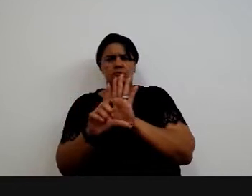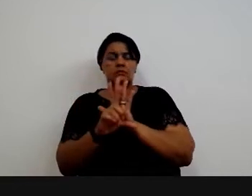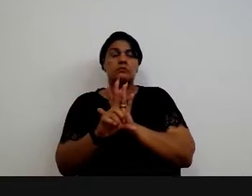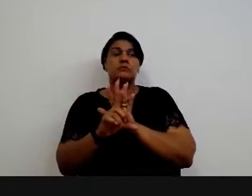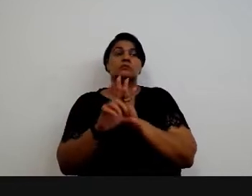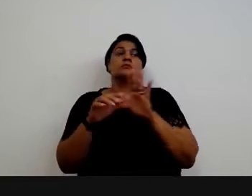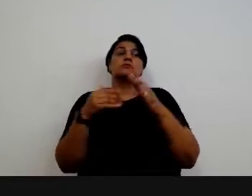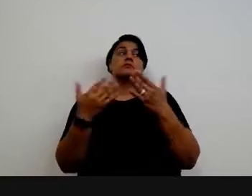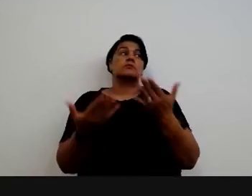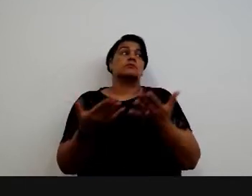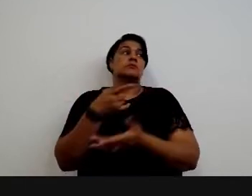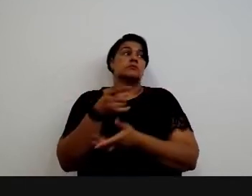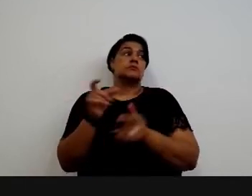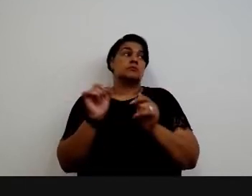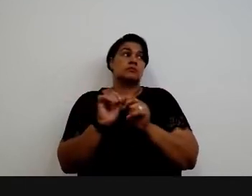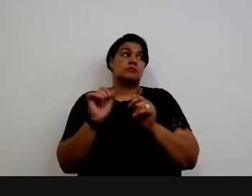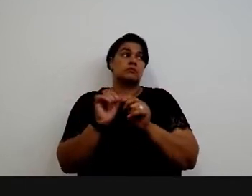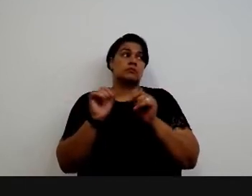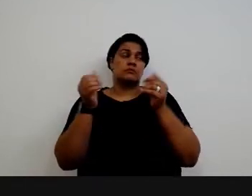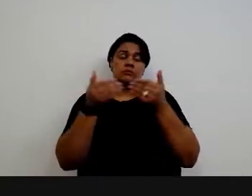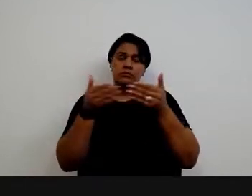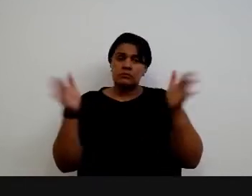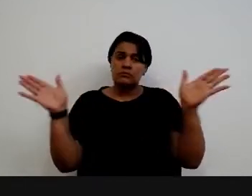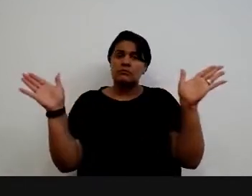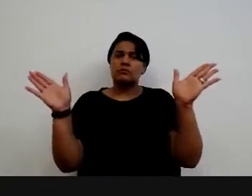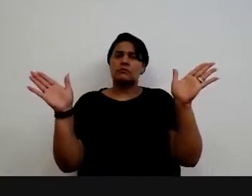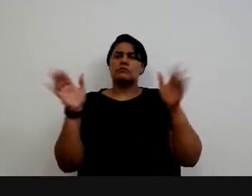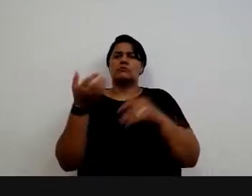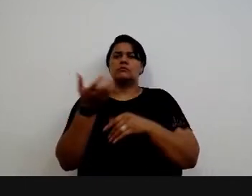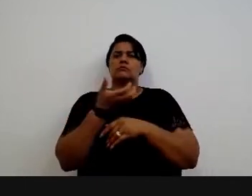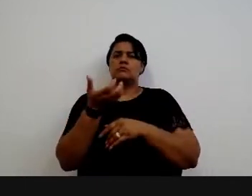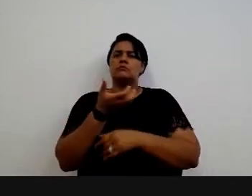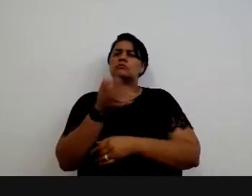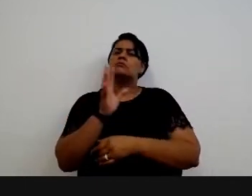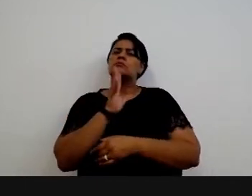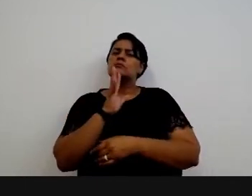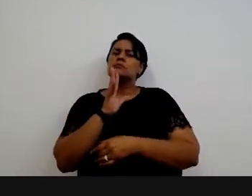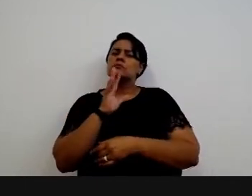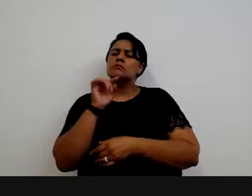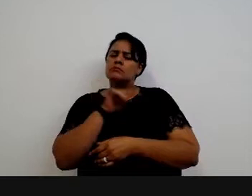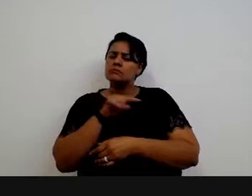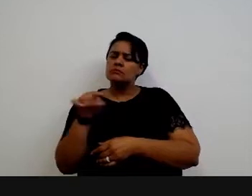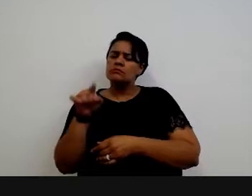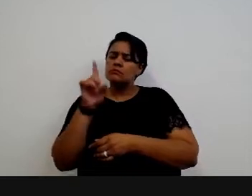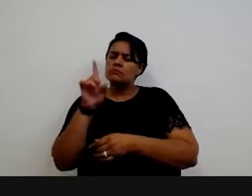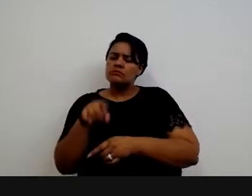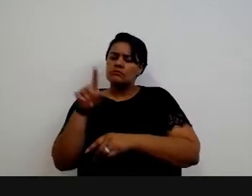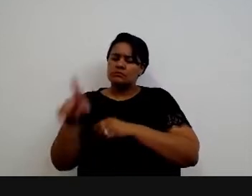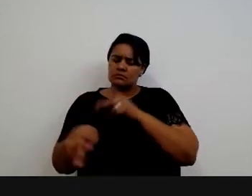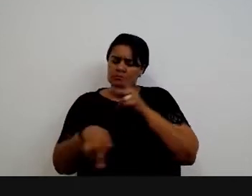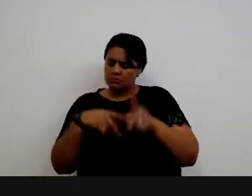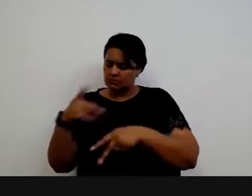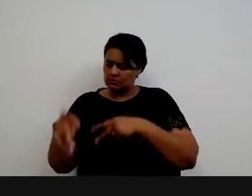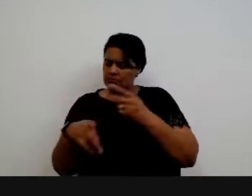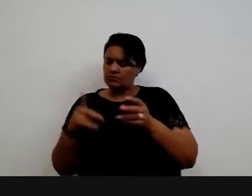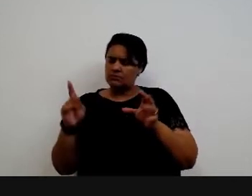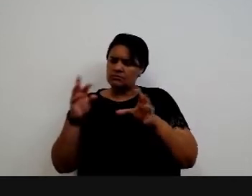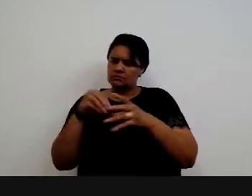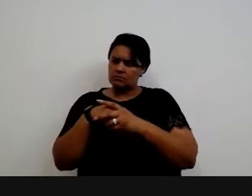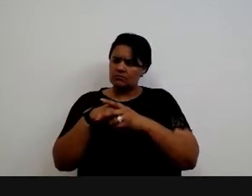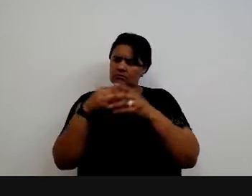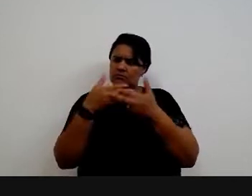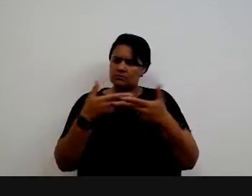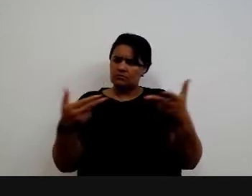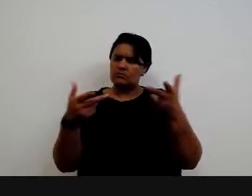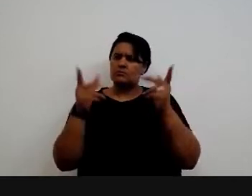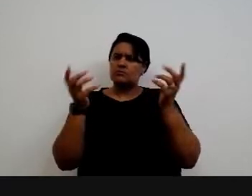ao trabalhar com essa ideia de um parlamento aberto, que quer ser conhecido, que quer ter a população dentro dele, que quer